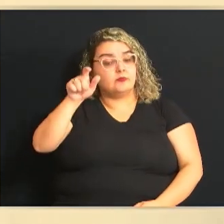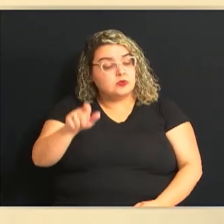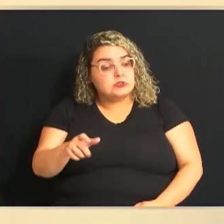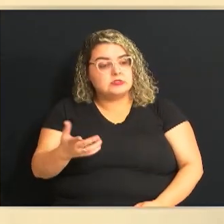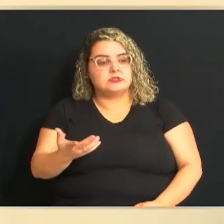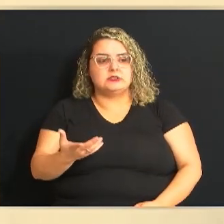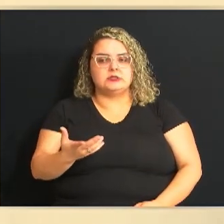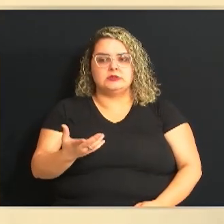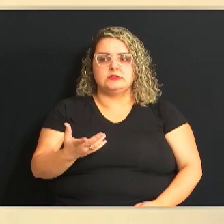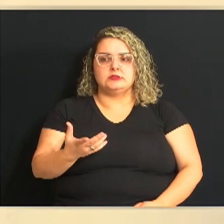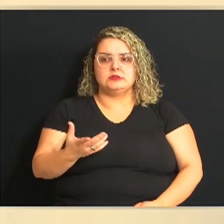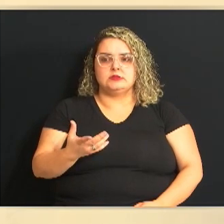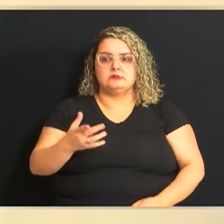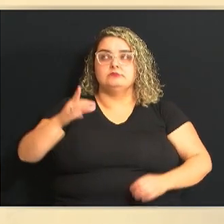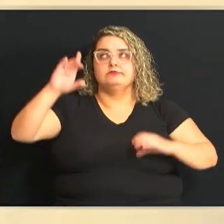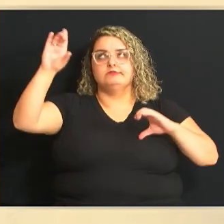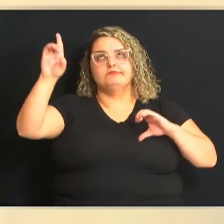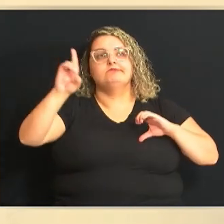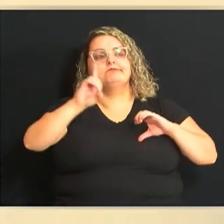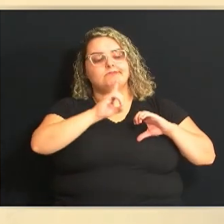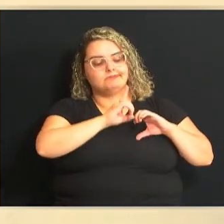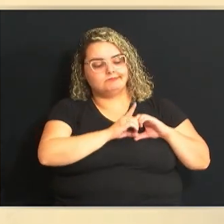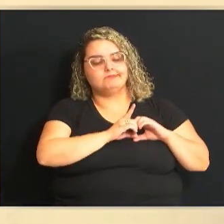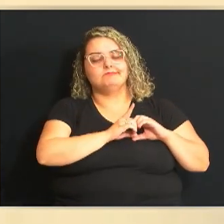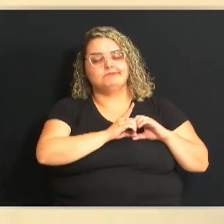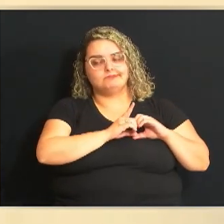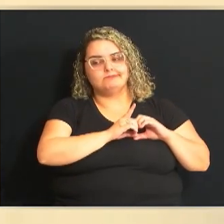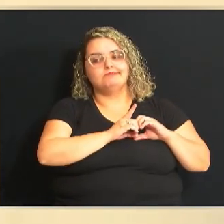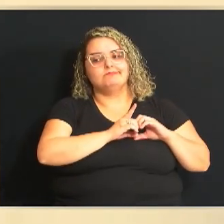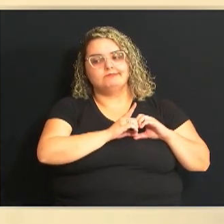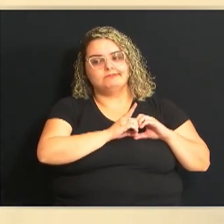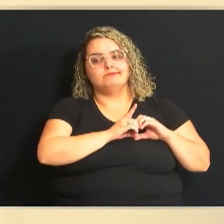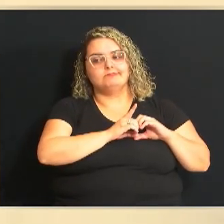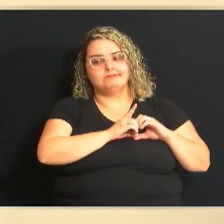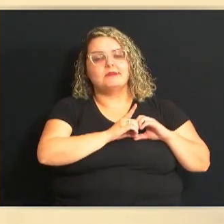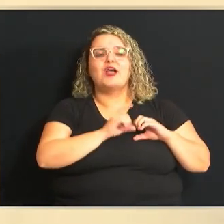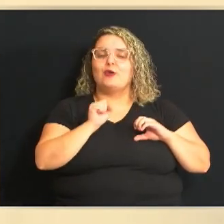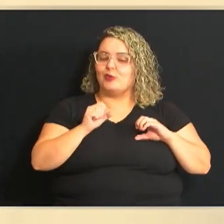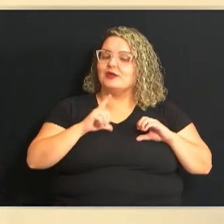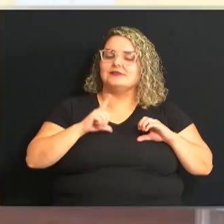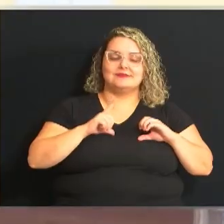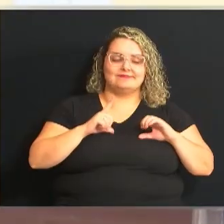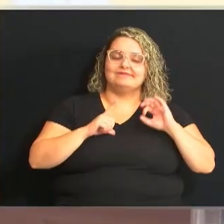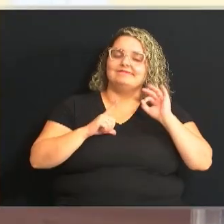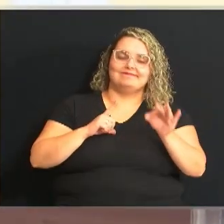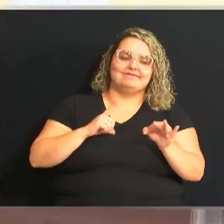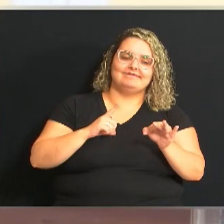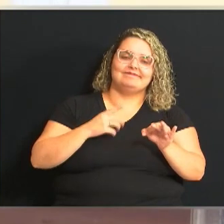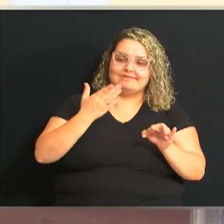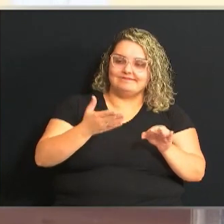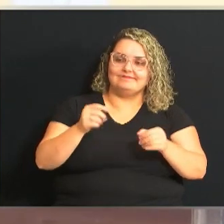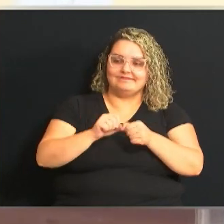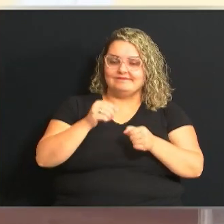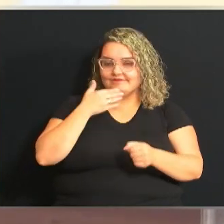busca, esse incansável estudo que o senhor vem tendo ao longo da vida